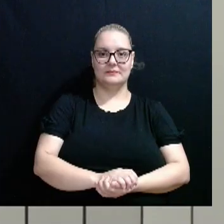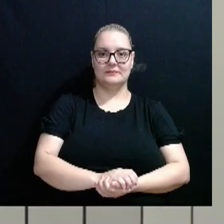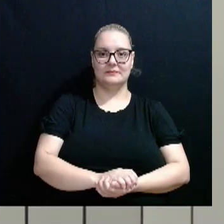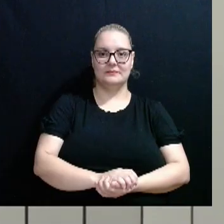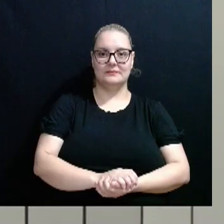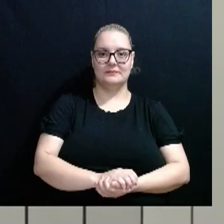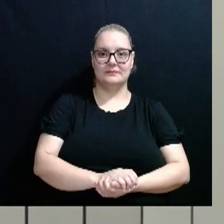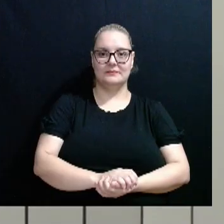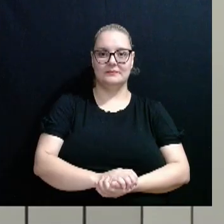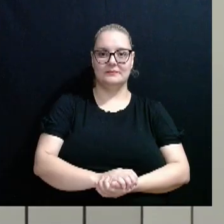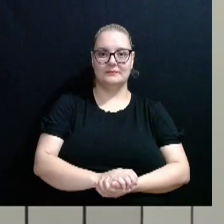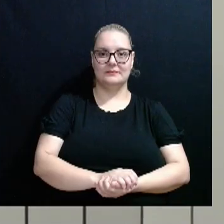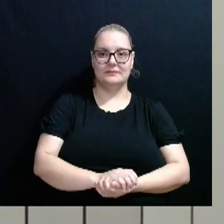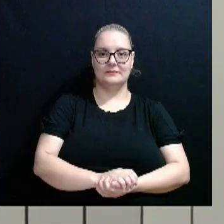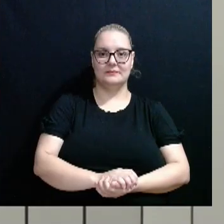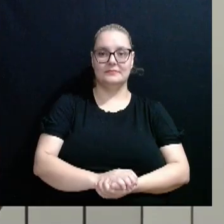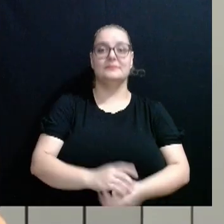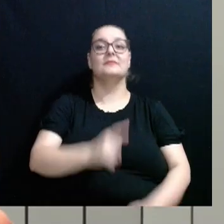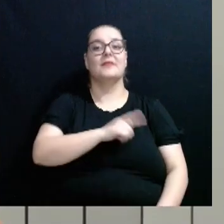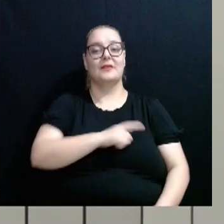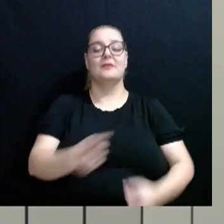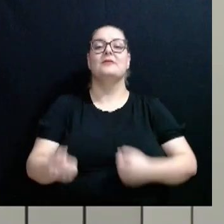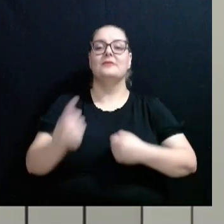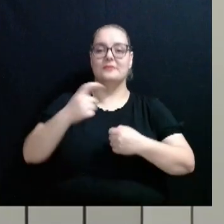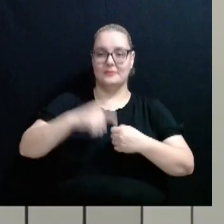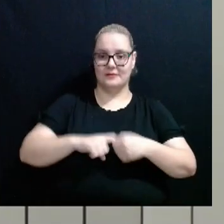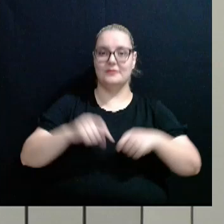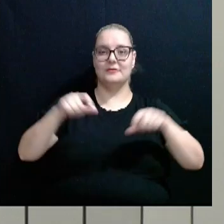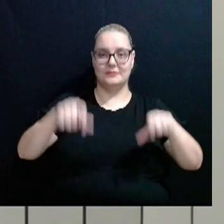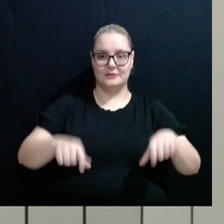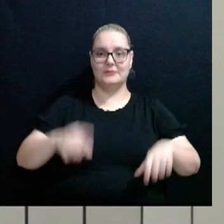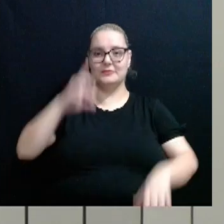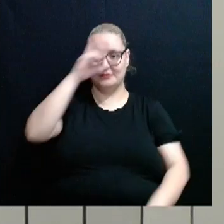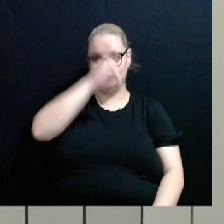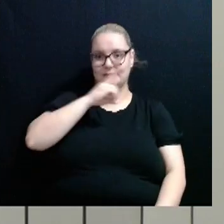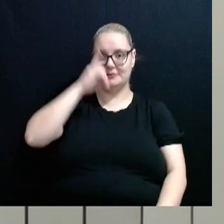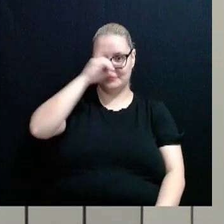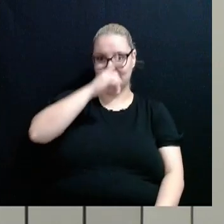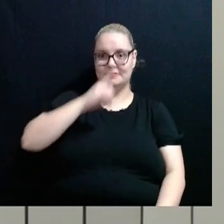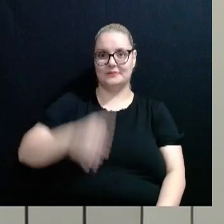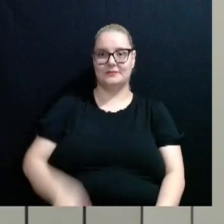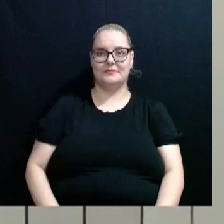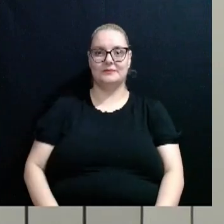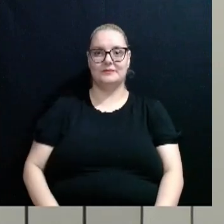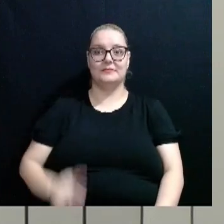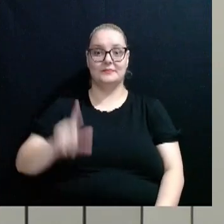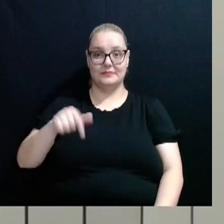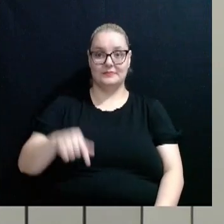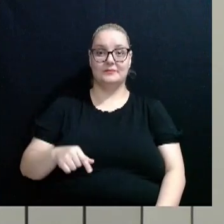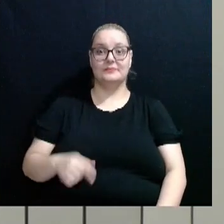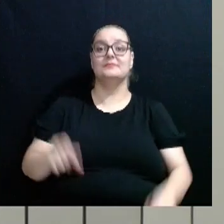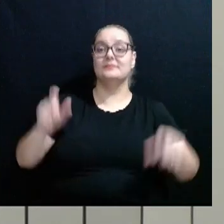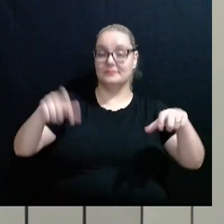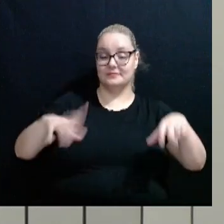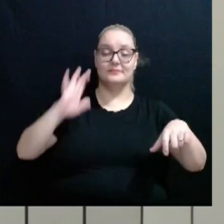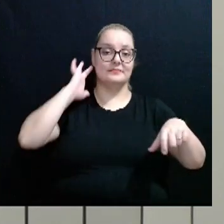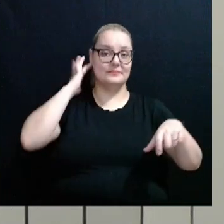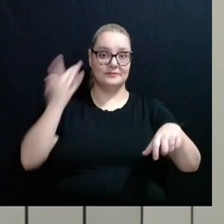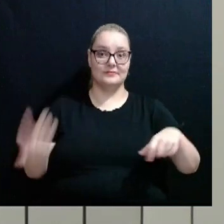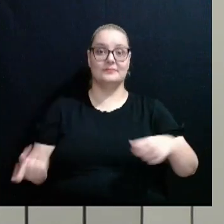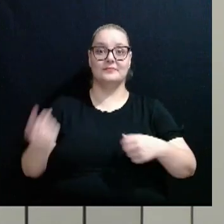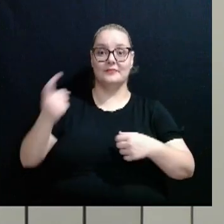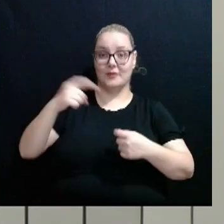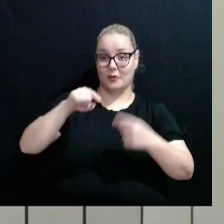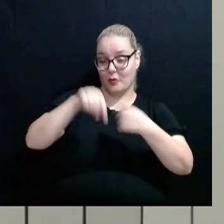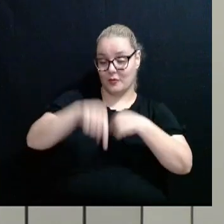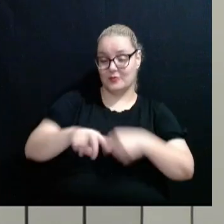E o Bugre volta, então, ao campo domingo, né, para a próxima partida, então, que é no Brinco de Ouro contra o Volta Redonda. Já a Ponte